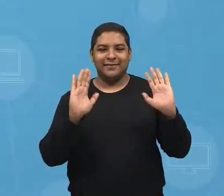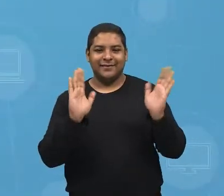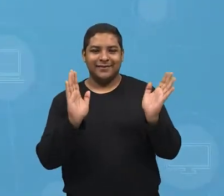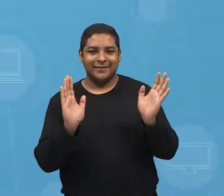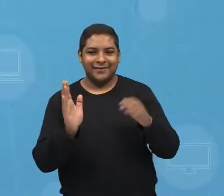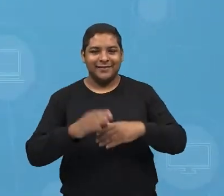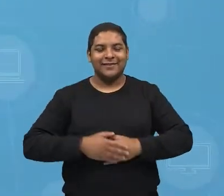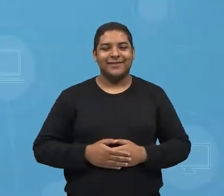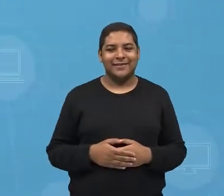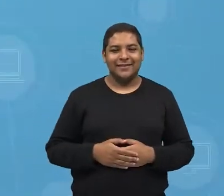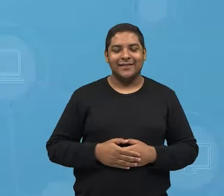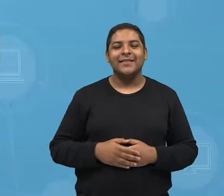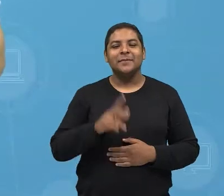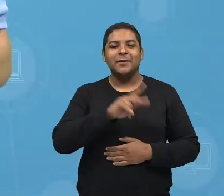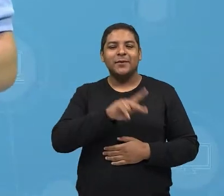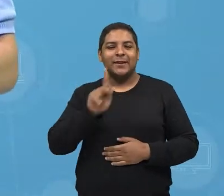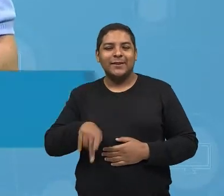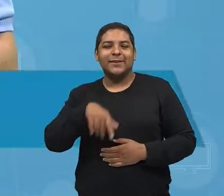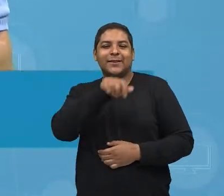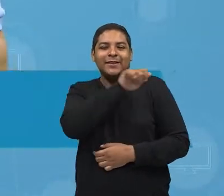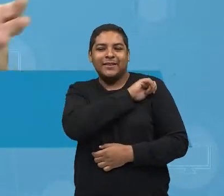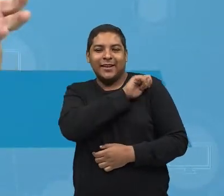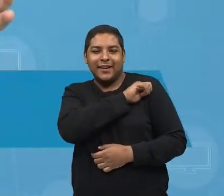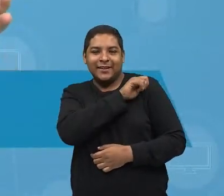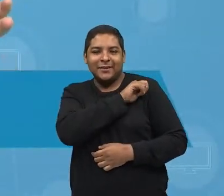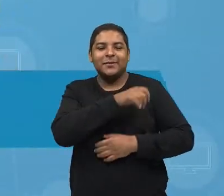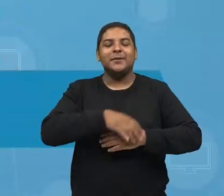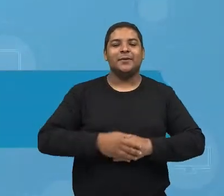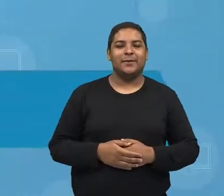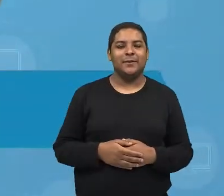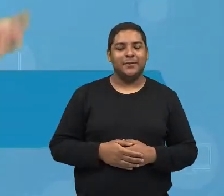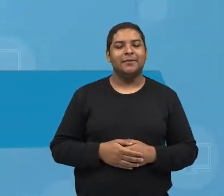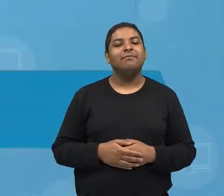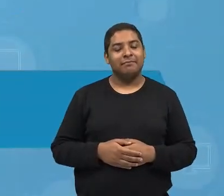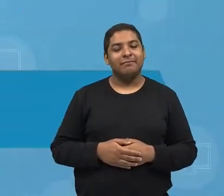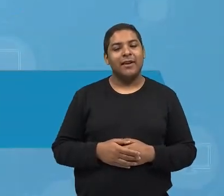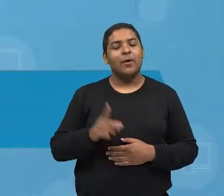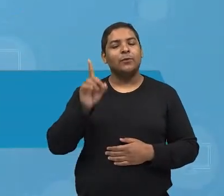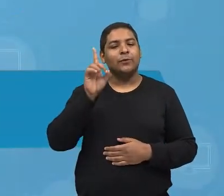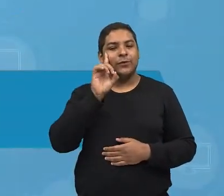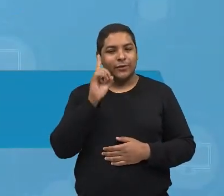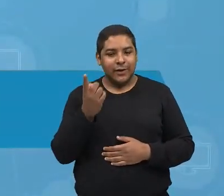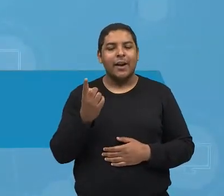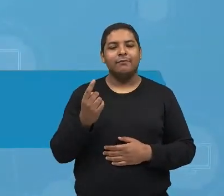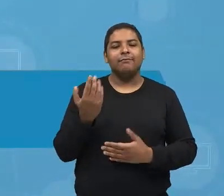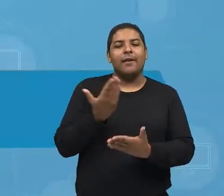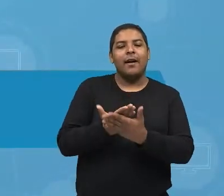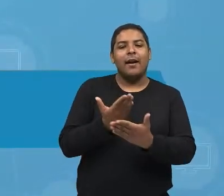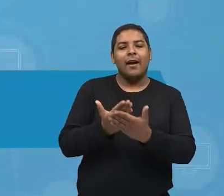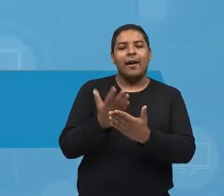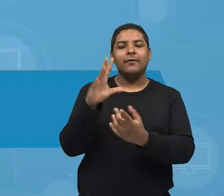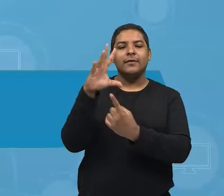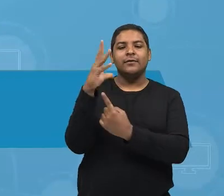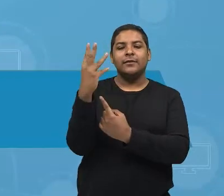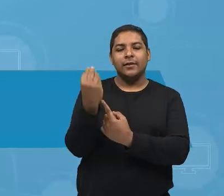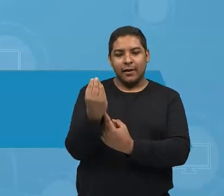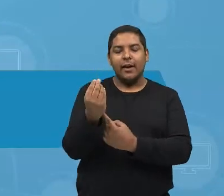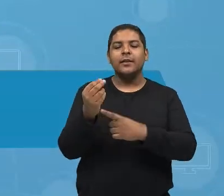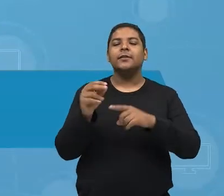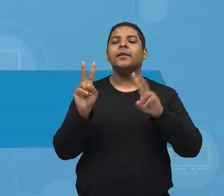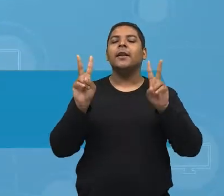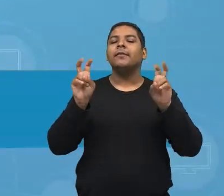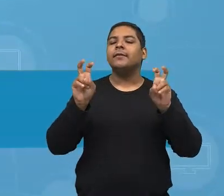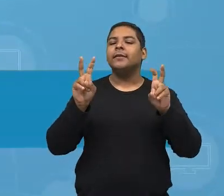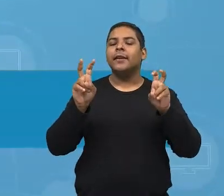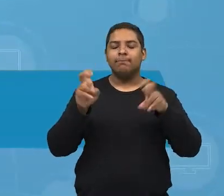Olá, prezados professores, alunos, mais um dia, mais uma aula de arte. Esse conteúdo tão importante que